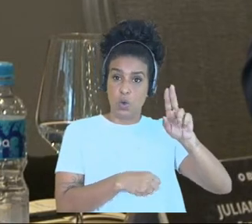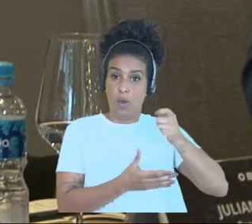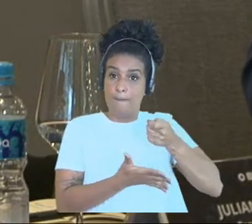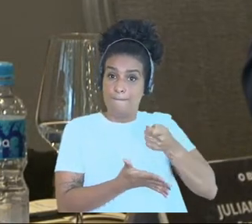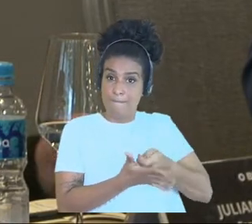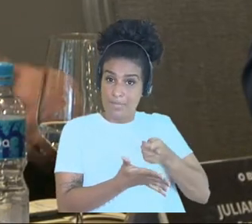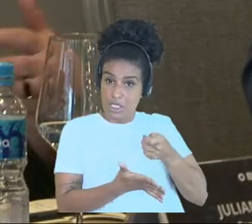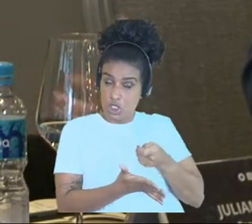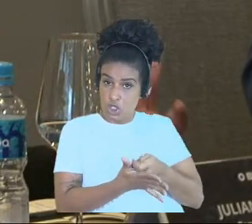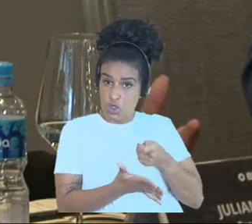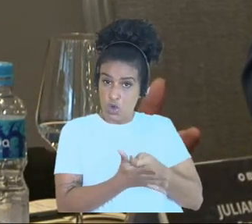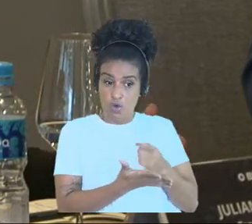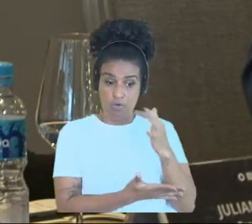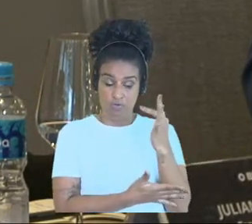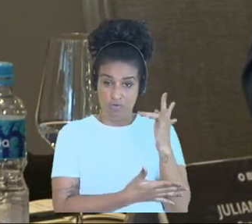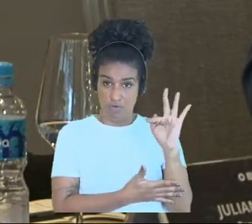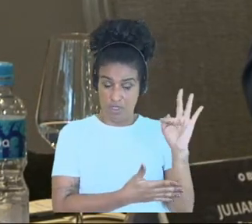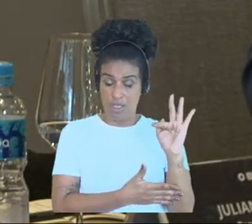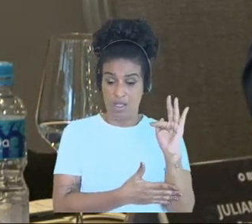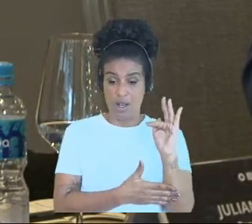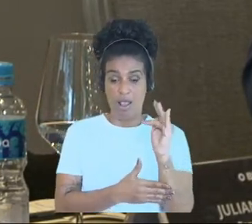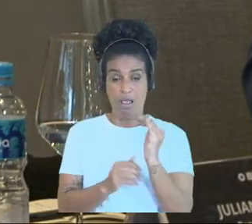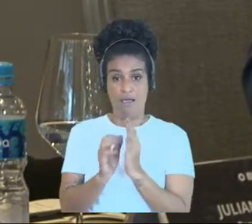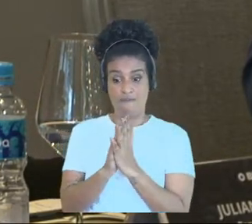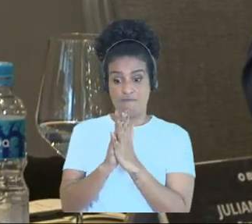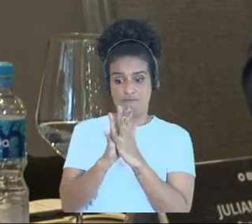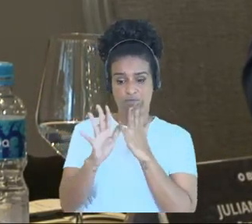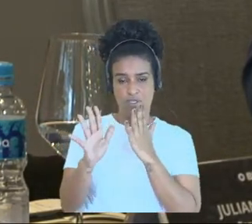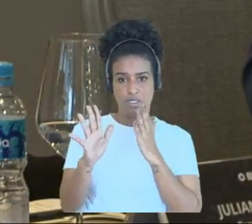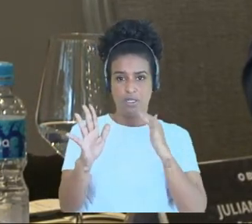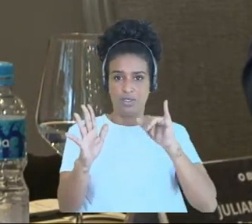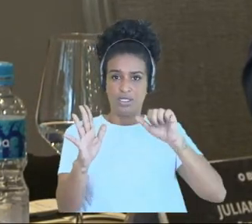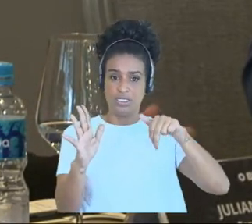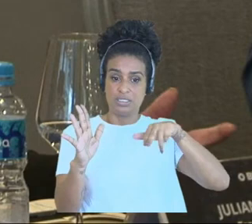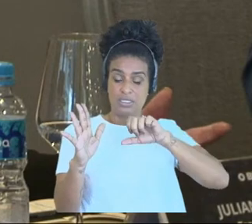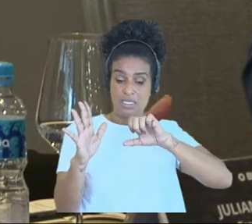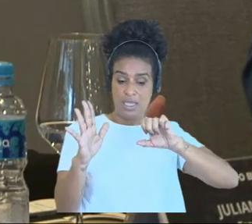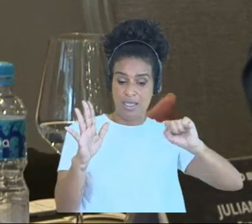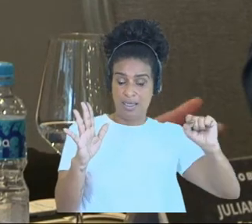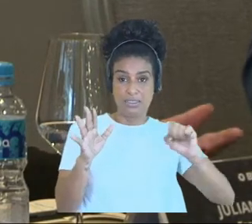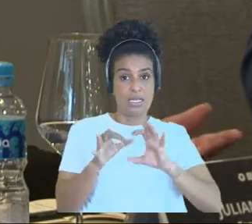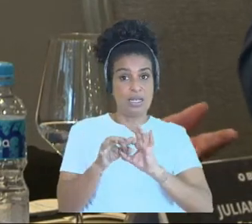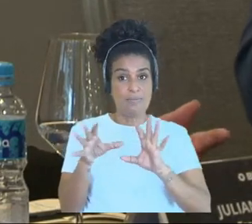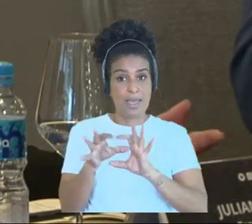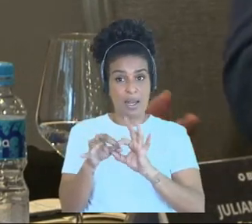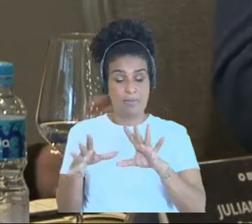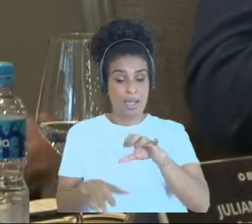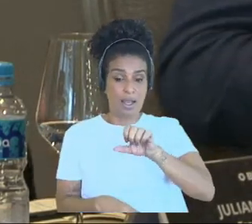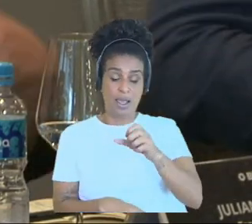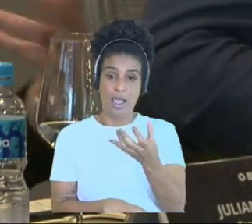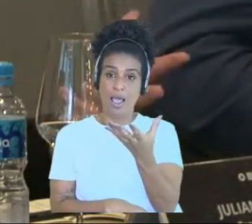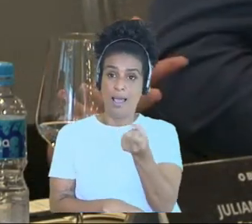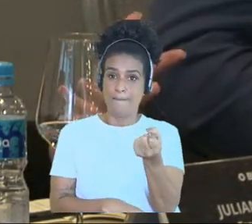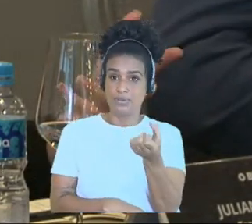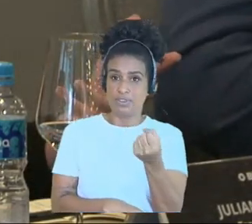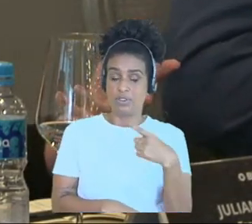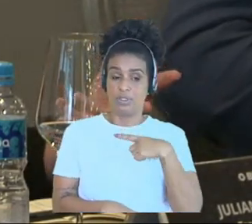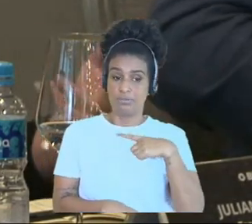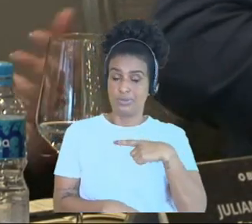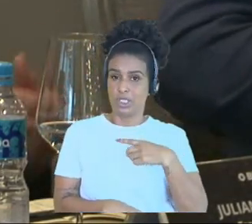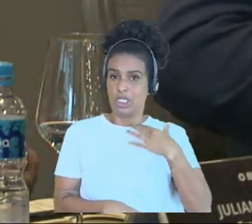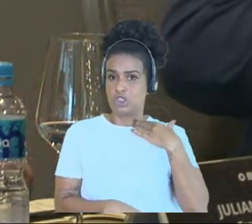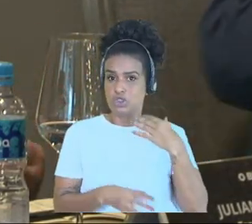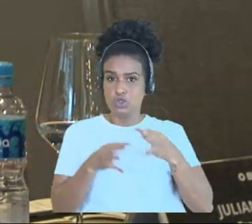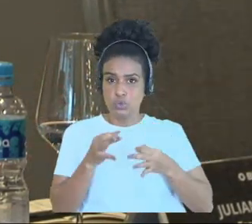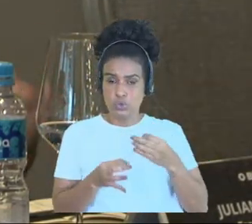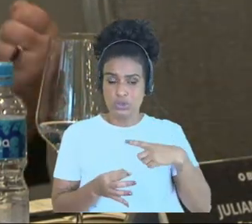a União a andar com a fila do INSS, um aumento expressivo nessas despesas. E vale lembrar que isso não é ajuste, porque quando a pessoa pede o benefício e